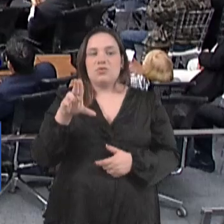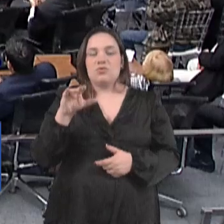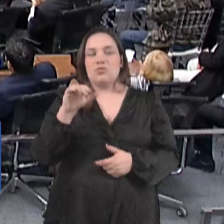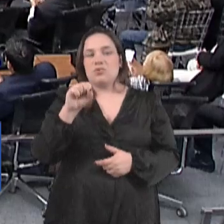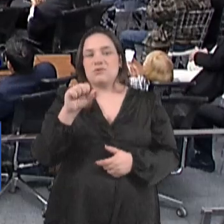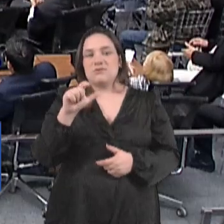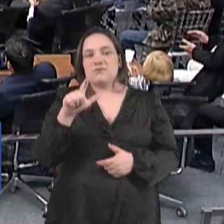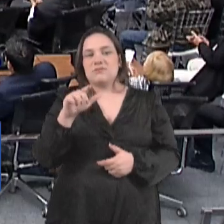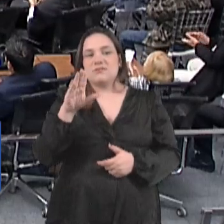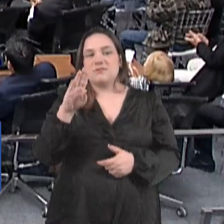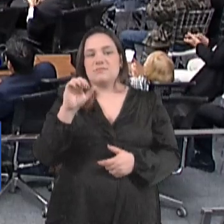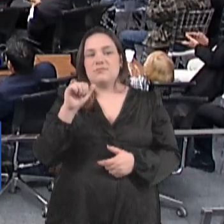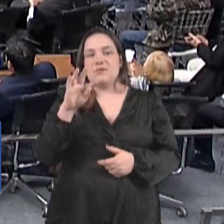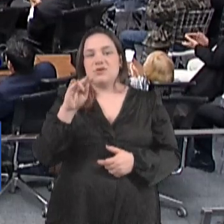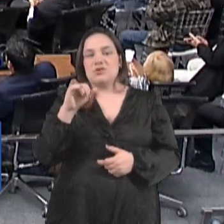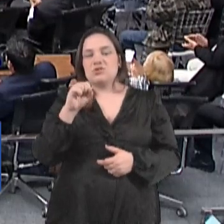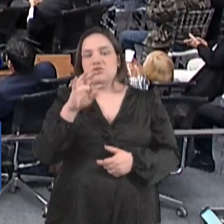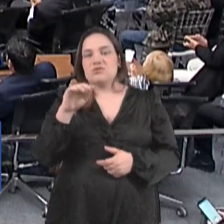Batista, empresário.